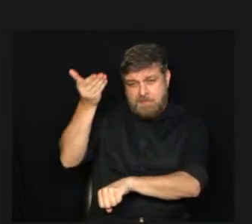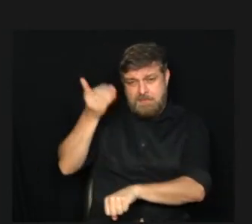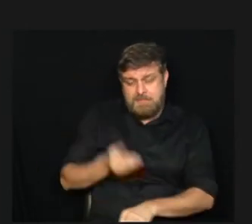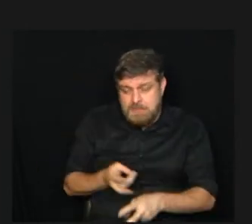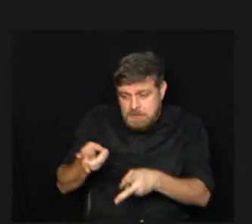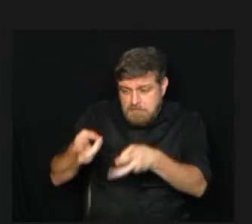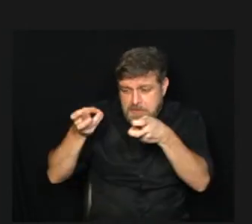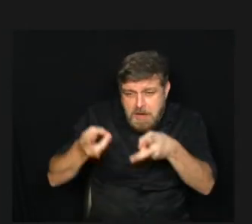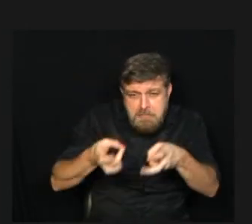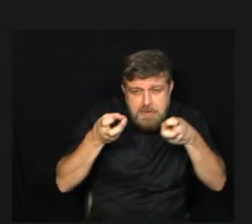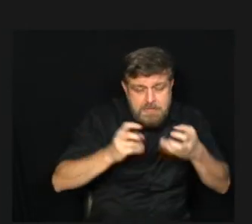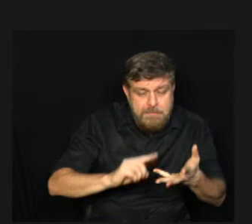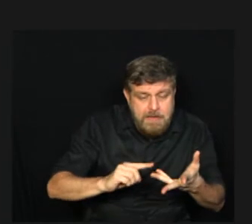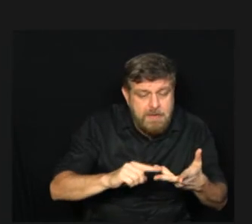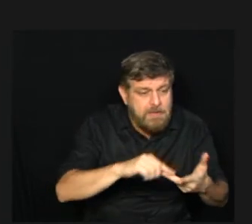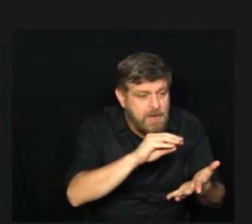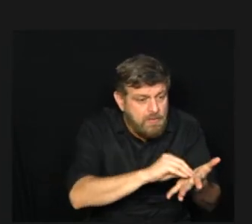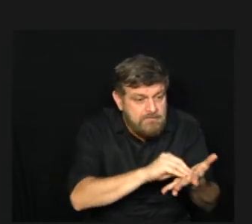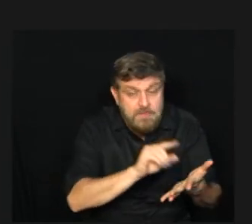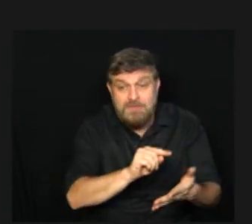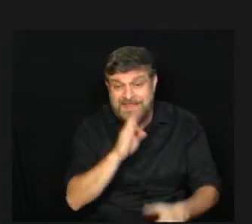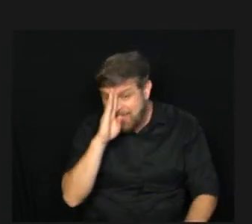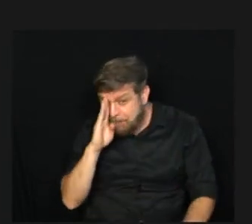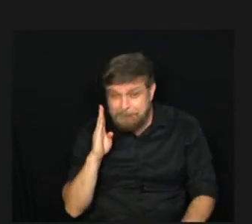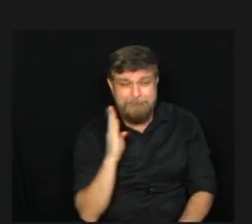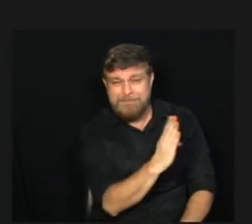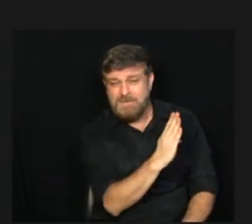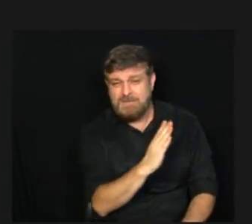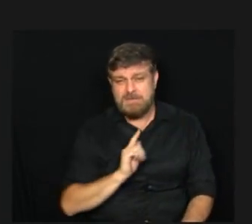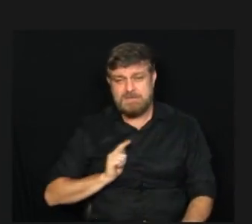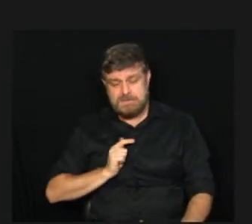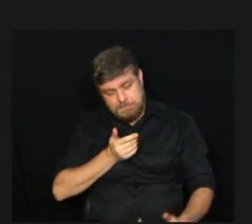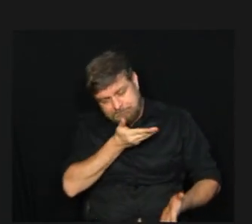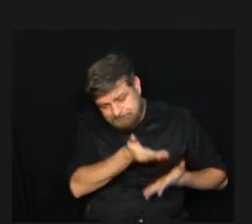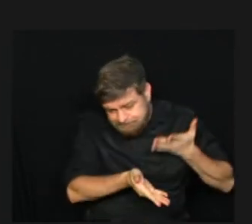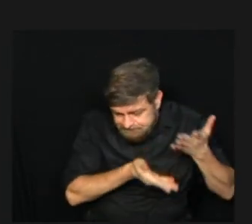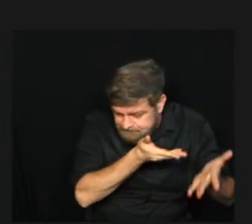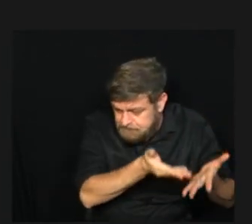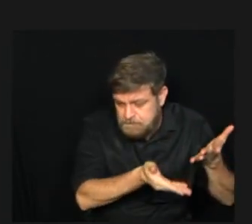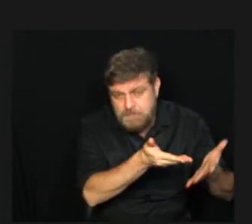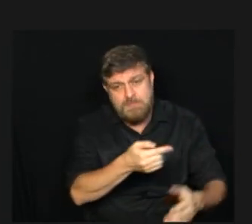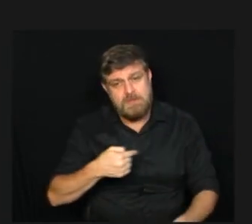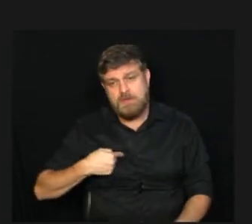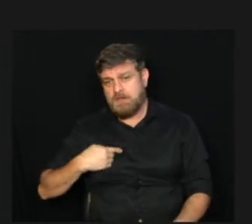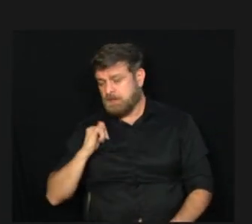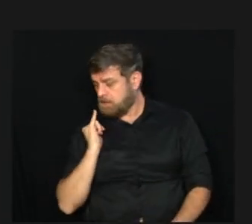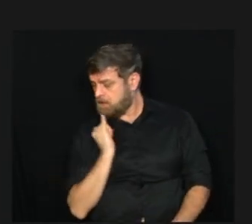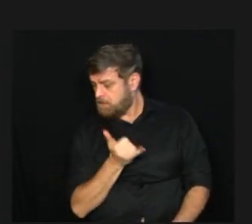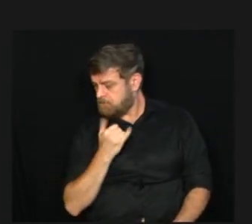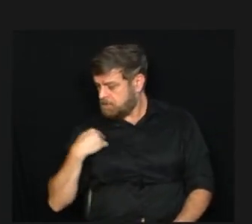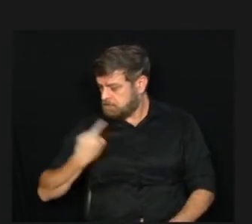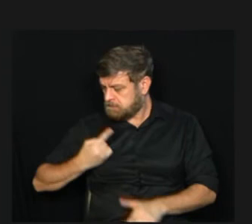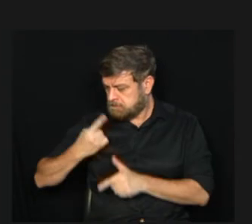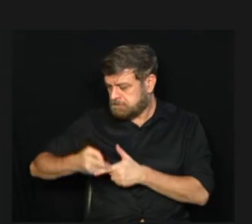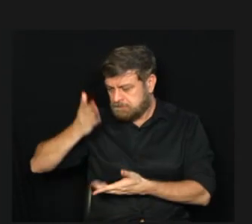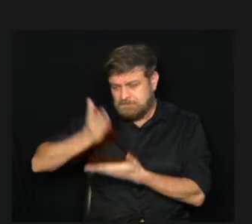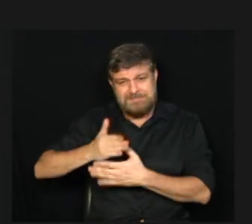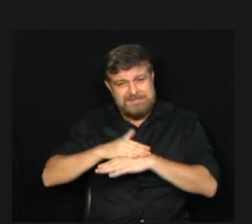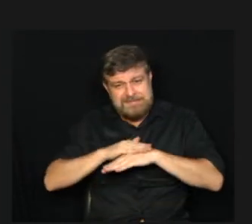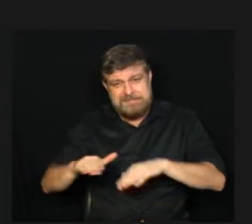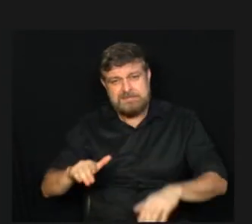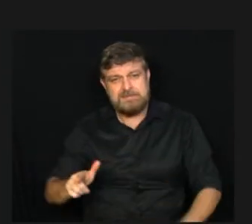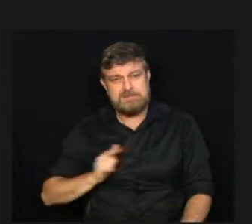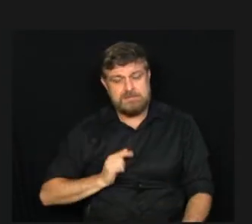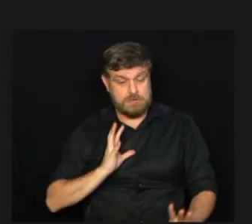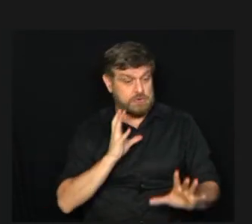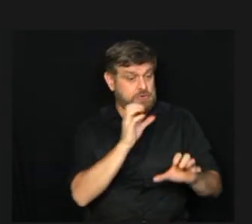necessidades que nós temos e a prioridade, e tentar tocar com a prioridade. Eu falo assim que é assim que nós resolvemos. Nós não vamos conseguir resolver